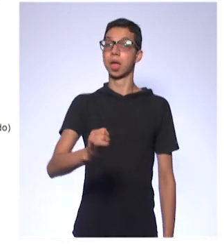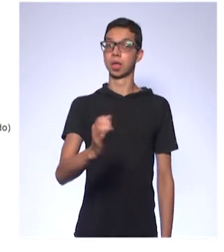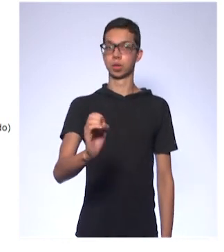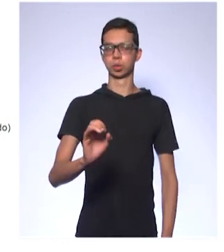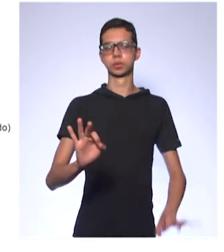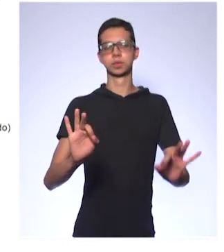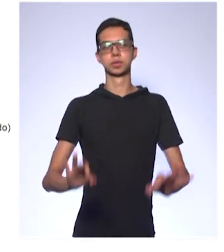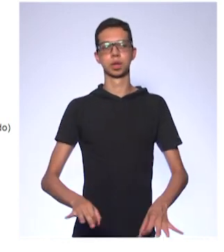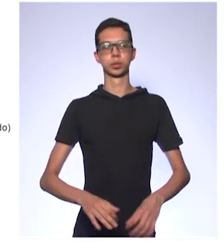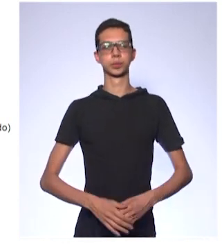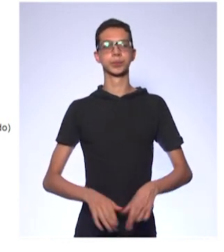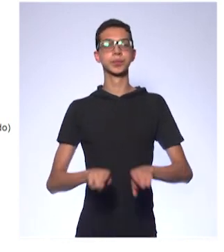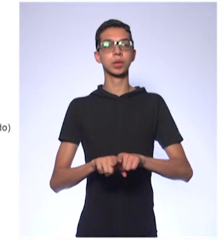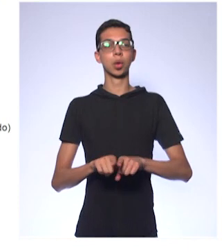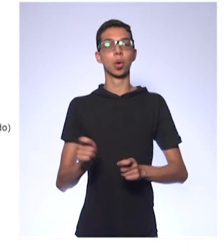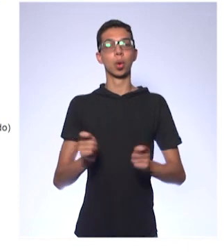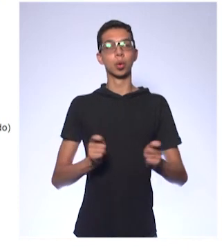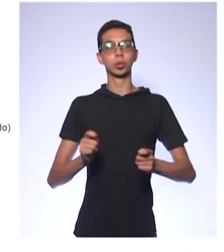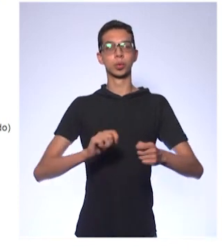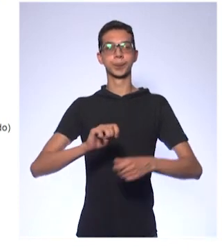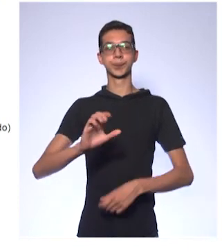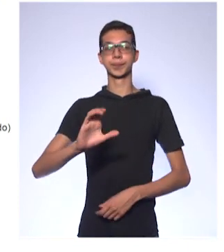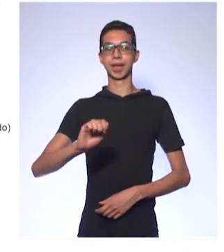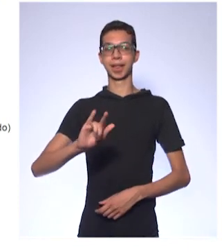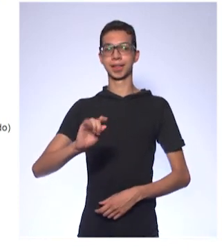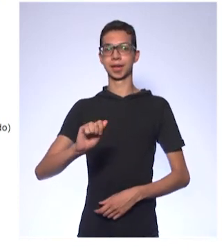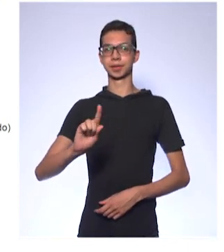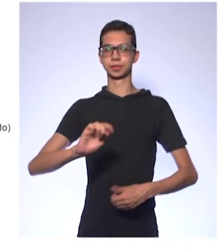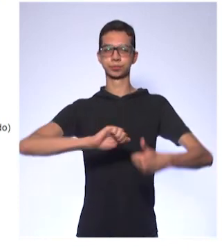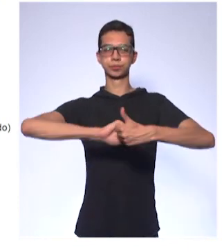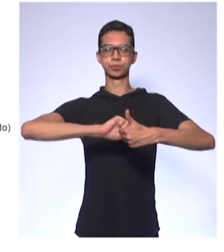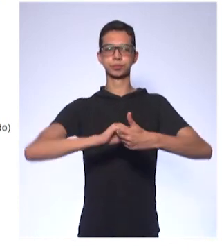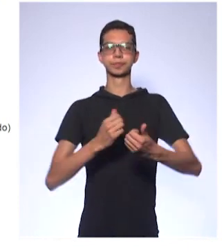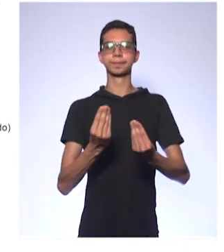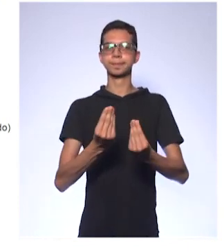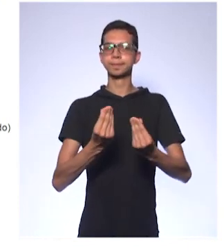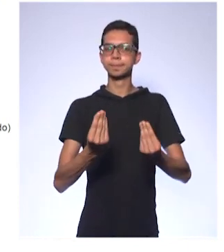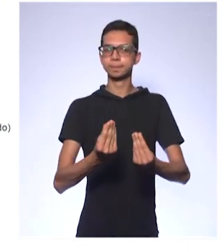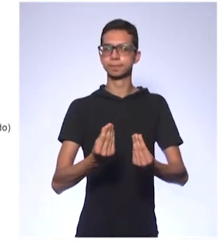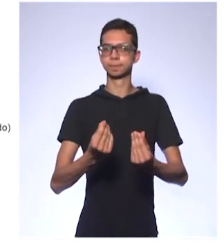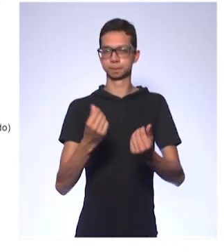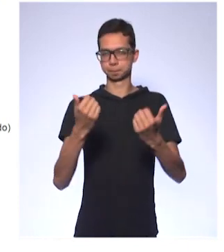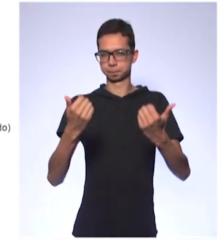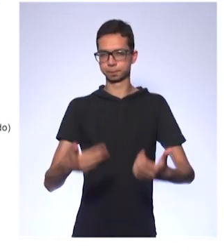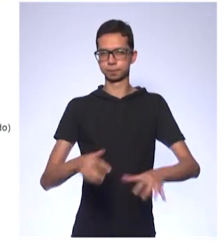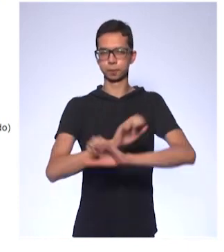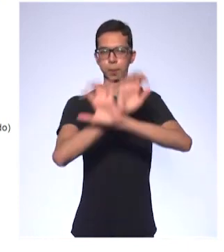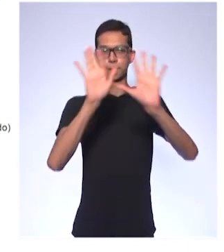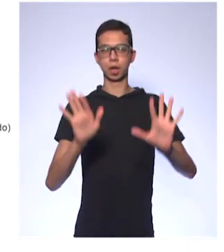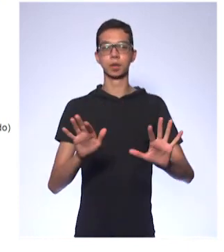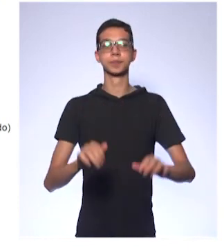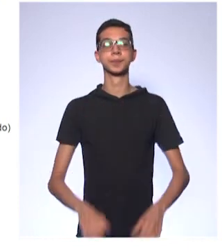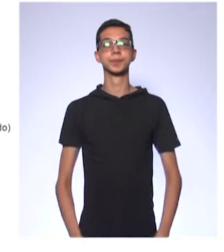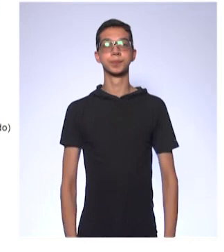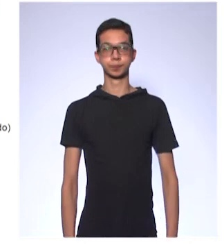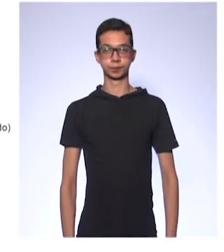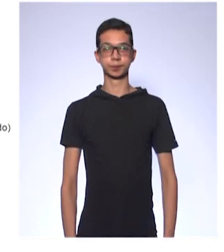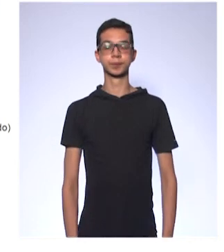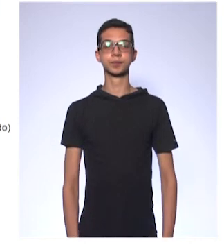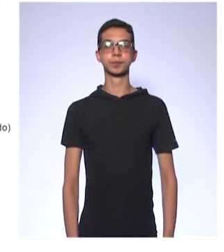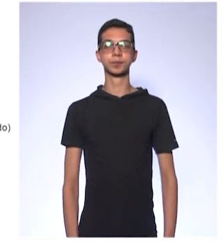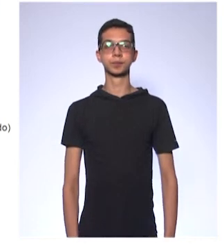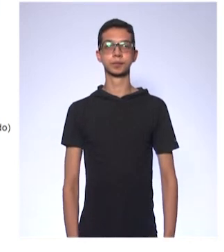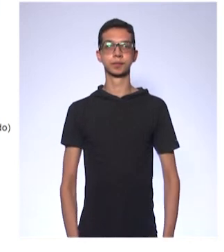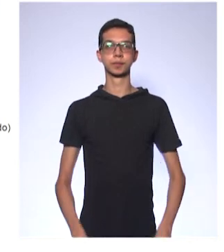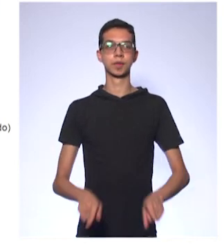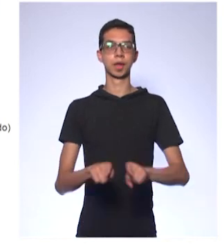qualidade estricto. E explica a vicepresidente de BSB e